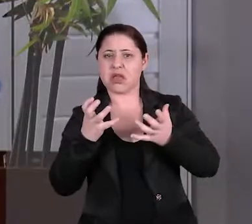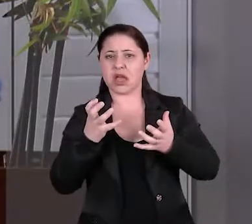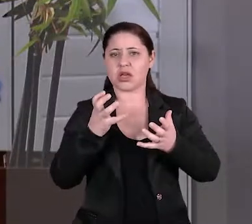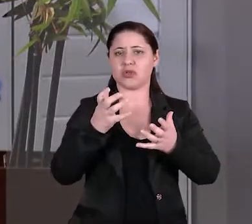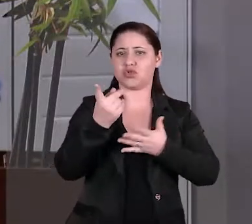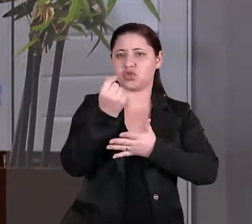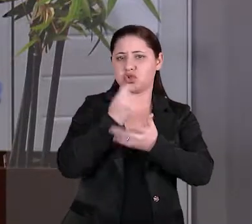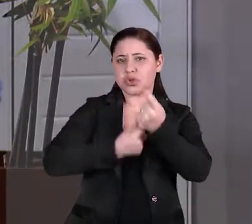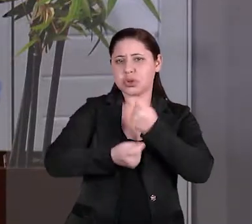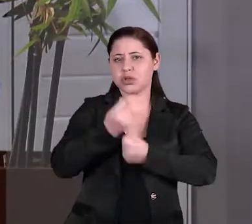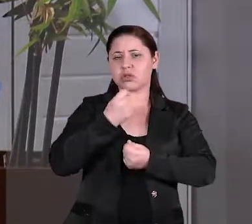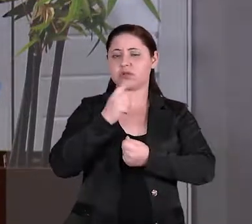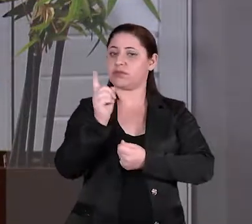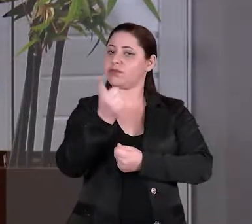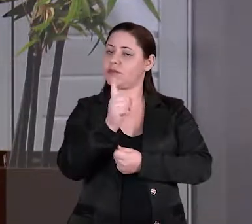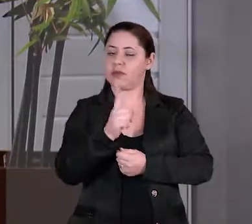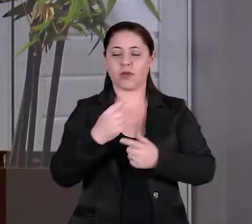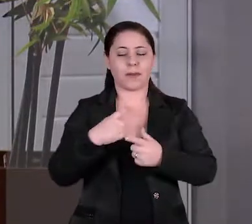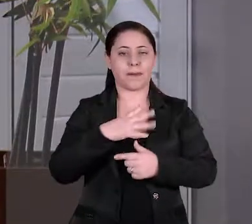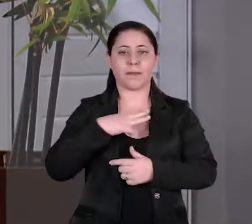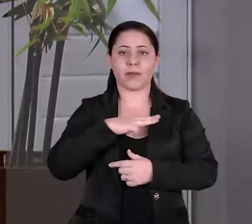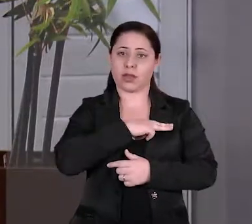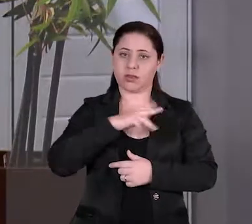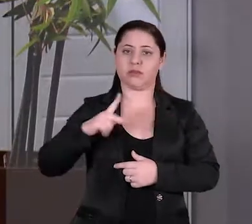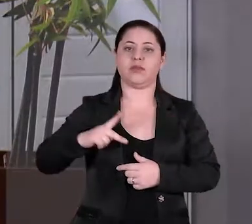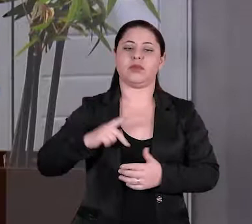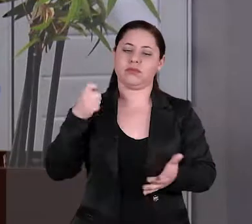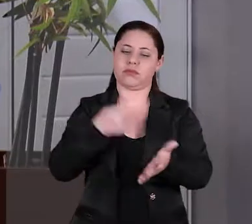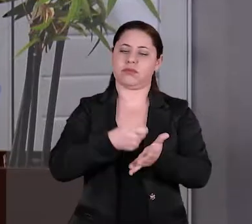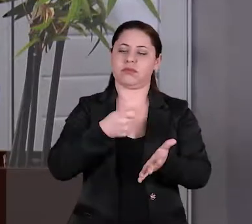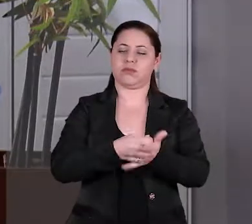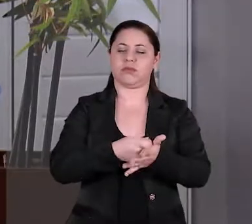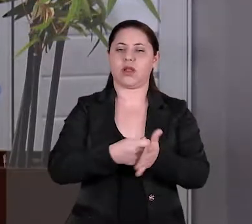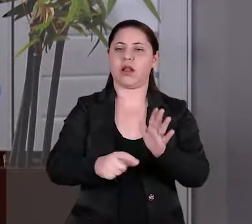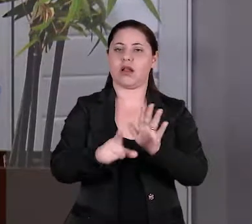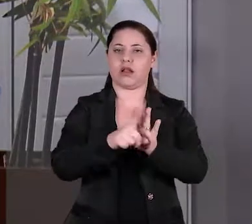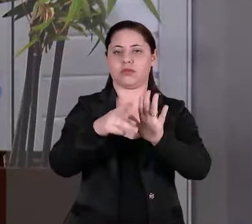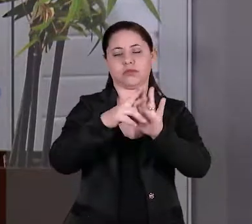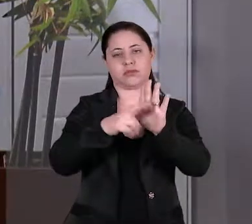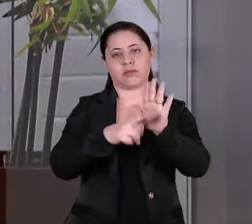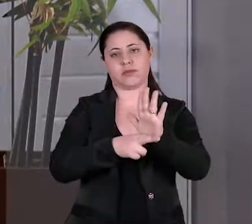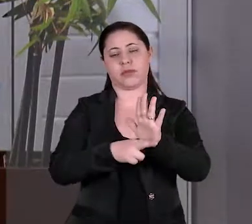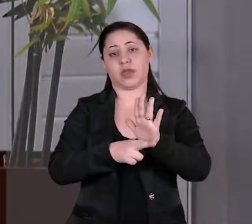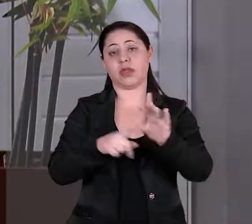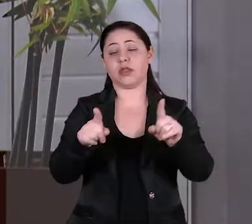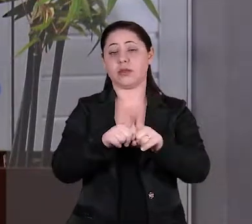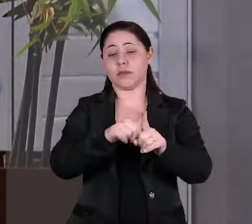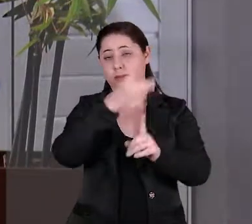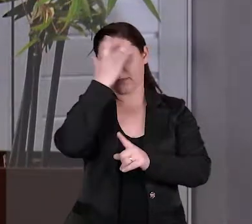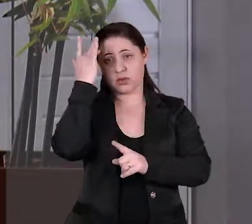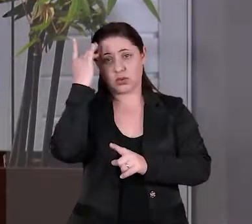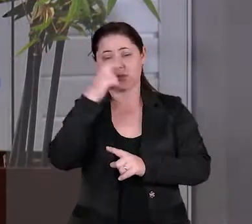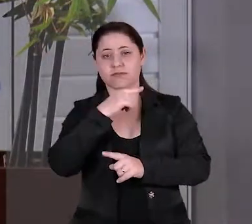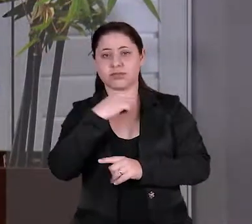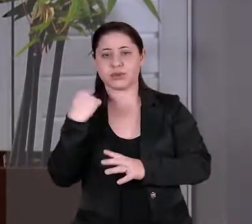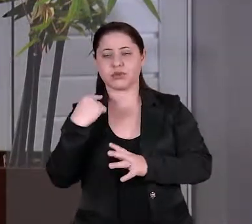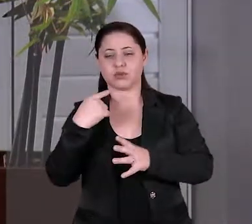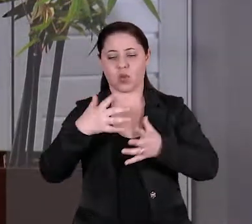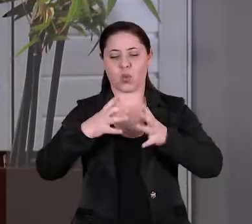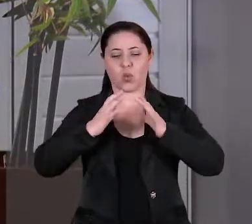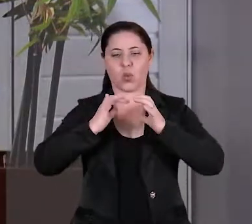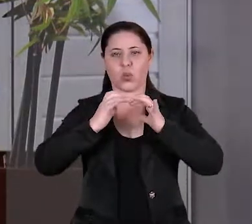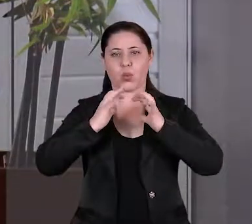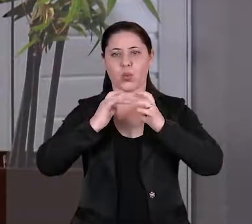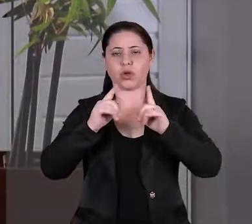interesse, até de remuneração mesmo, né? Então, o Ministério Público ele bate bem em cima disso. E o doador falecido, que é o doador da